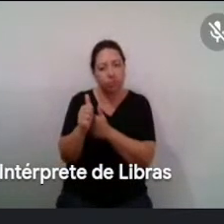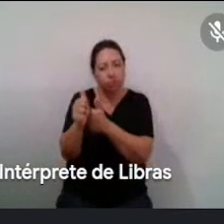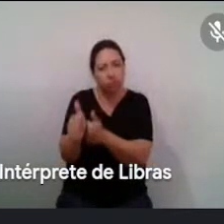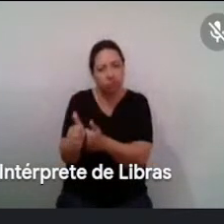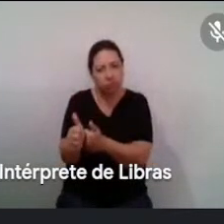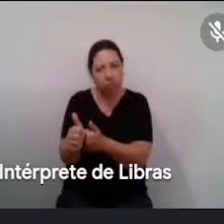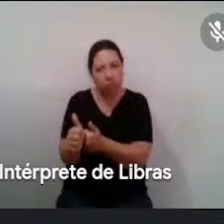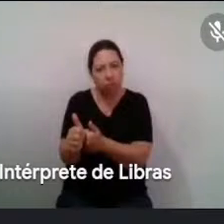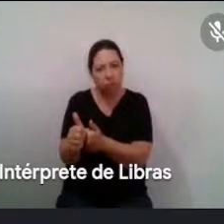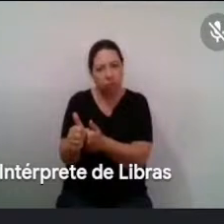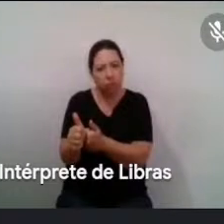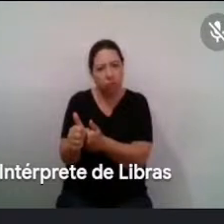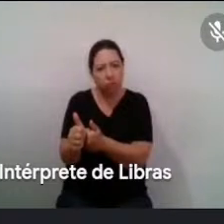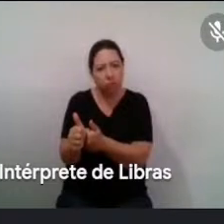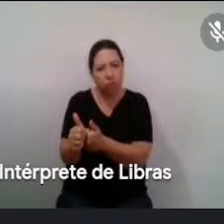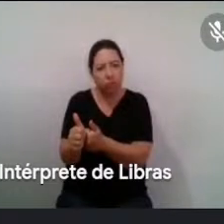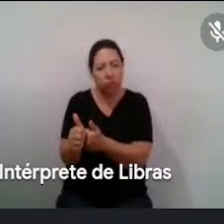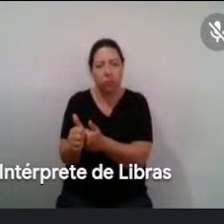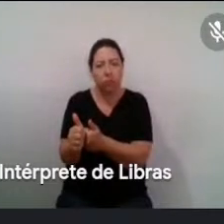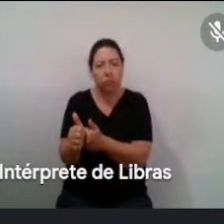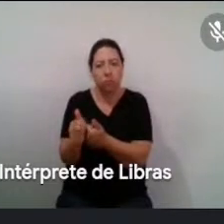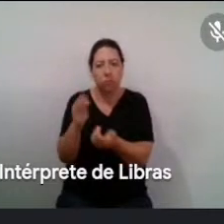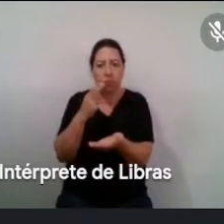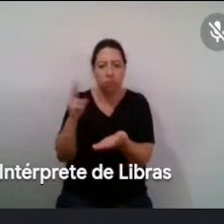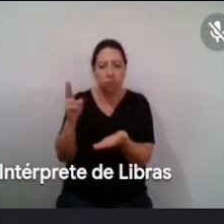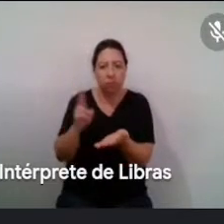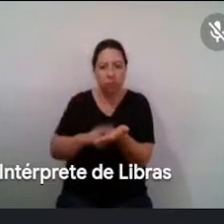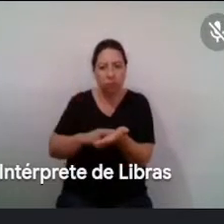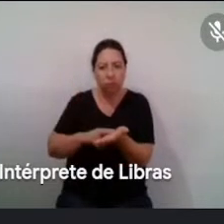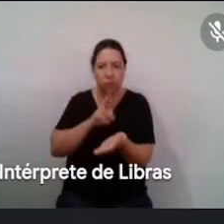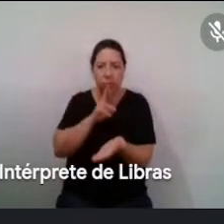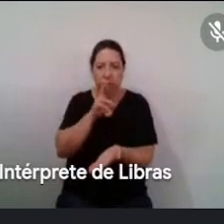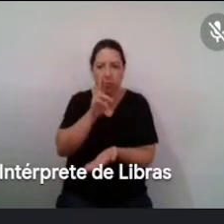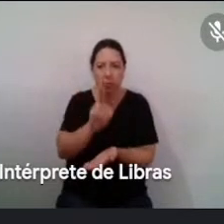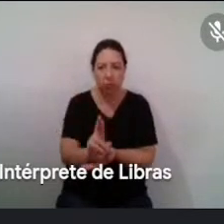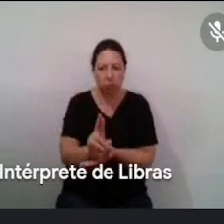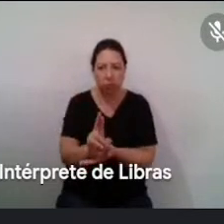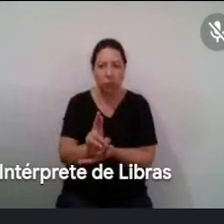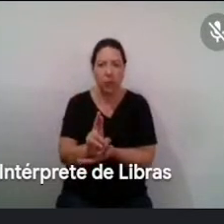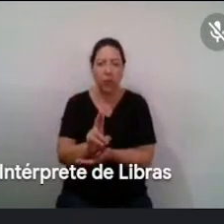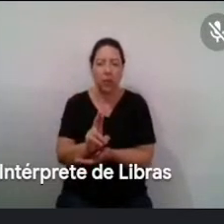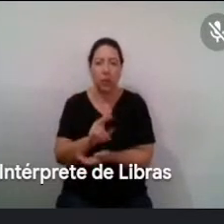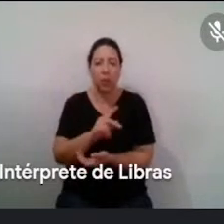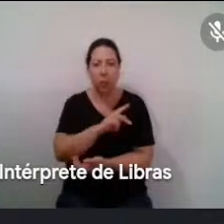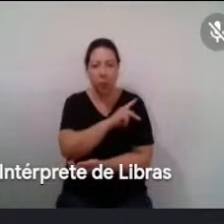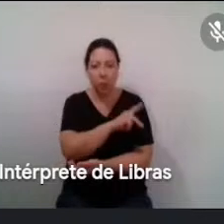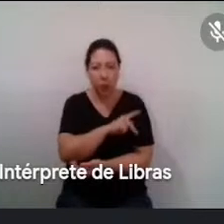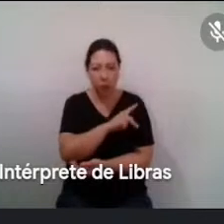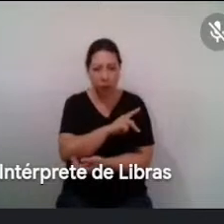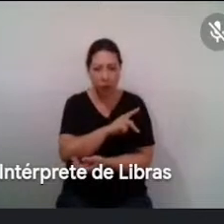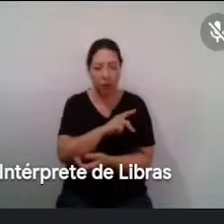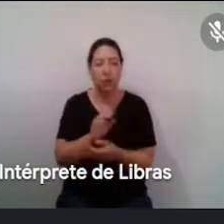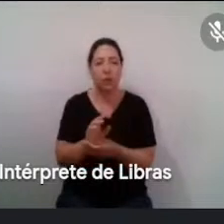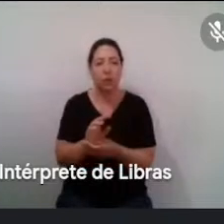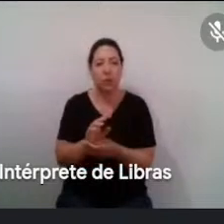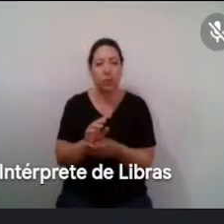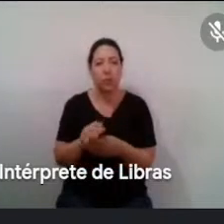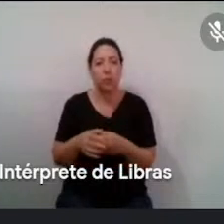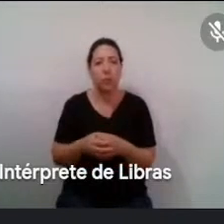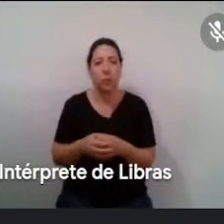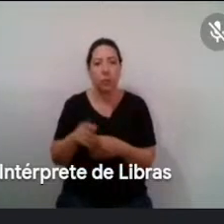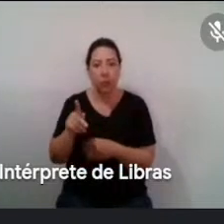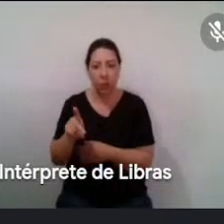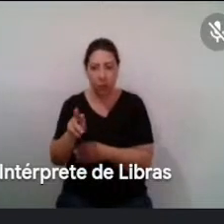o judicioso parecer da Procuradoria Regional Eleitoral, eu estou conhecendo o recurso e, no mérito, negando-lhe